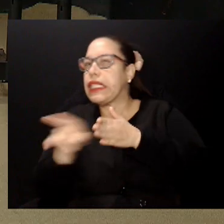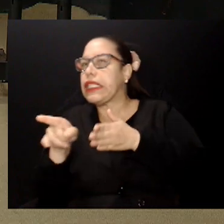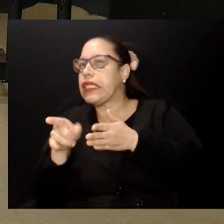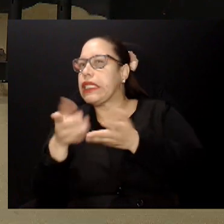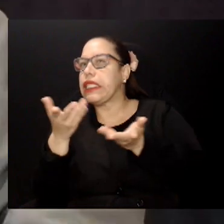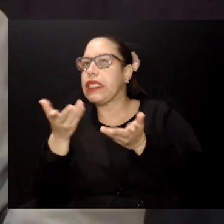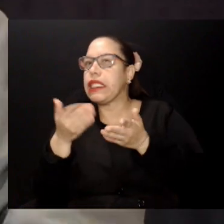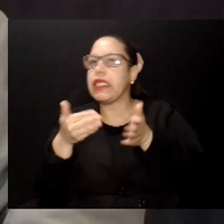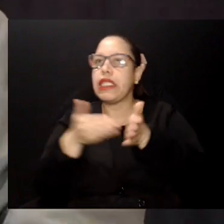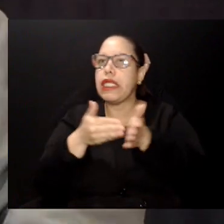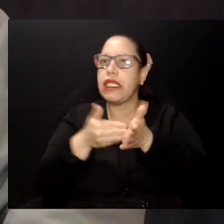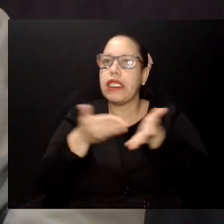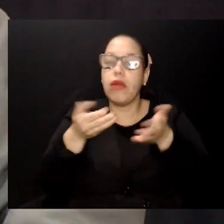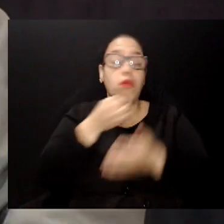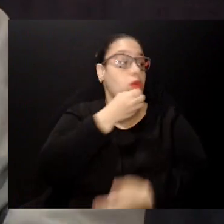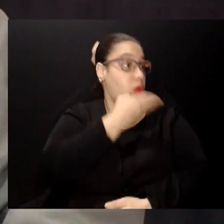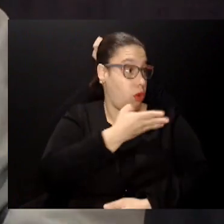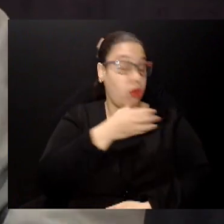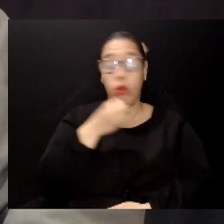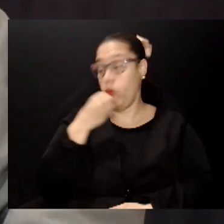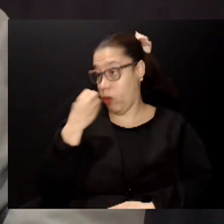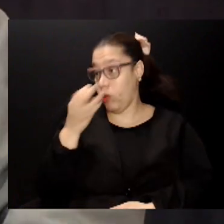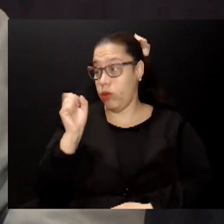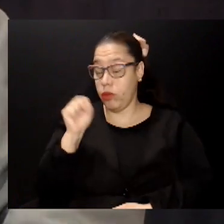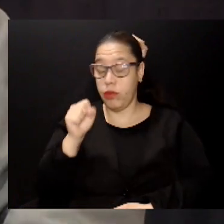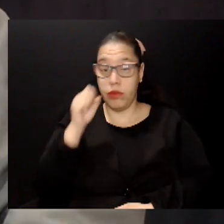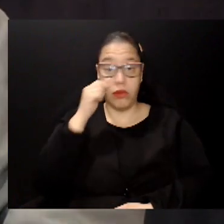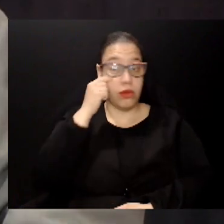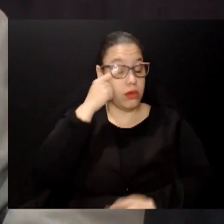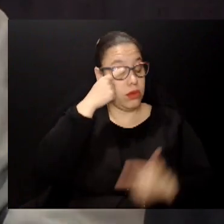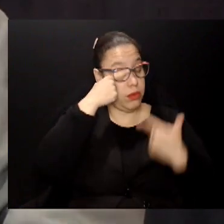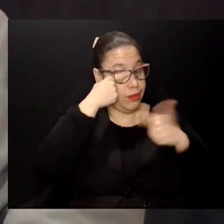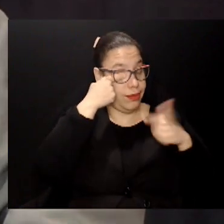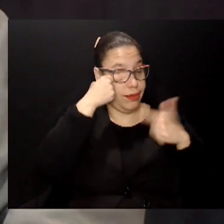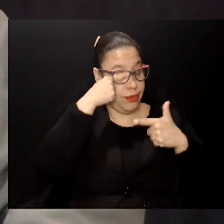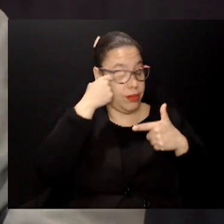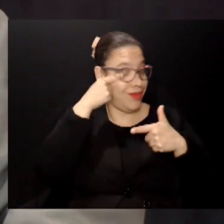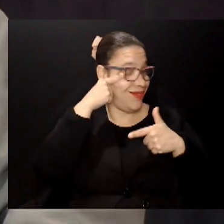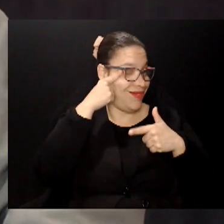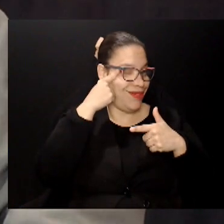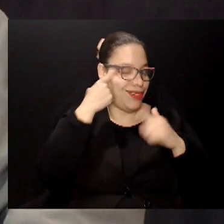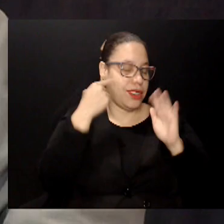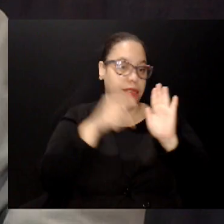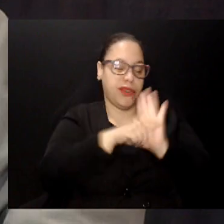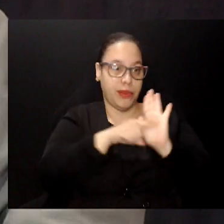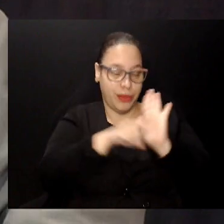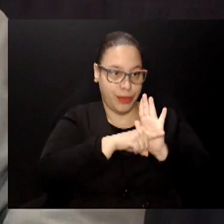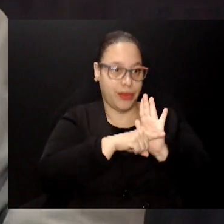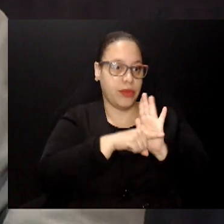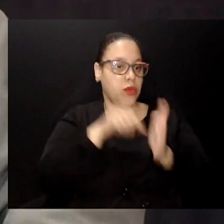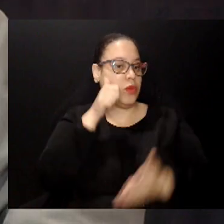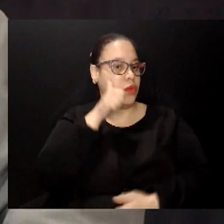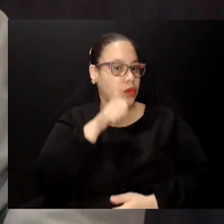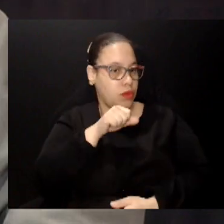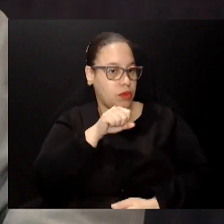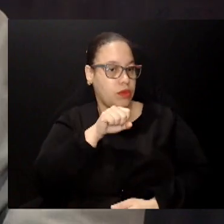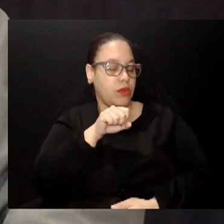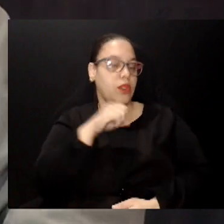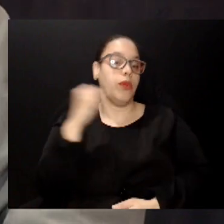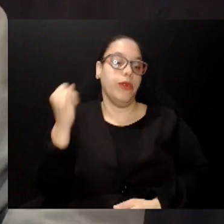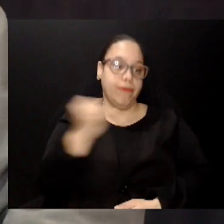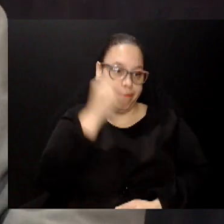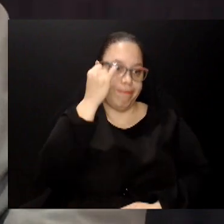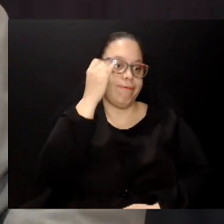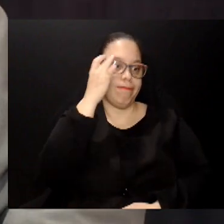boa. Boa! Que pergunta boa. E assim, não tem como negar. A mulher ela tem uma importância, ela tem uma... Ela